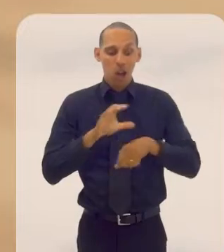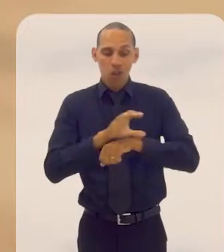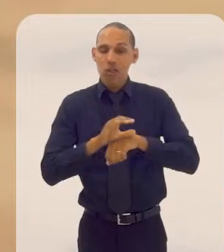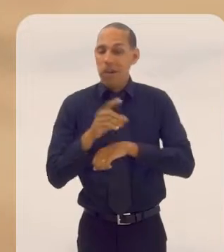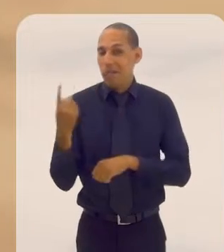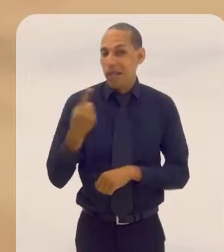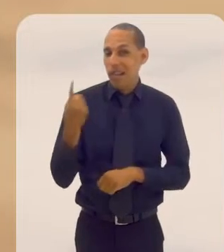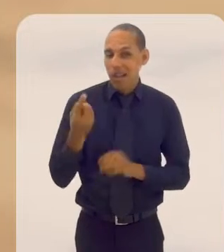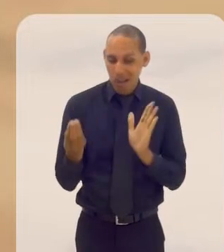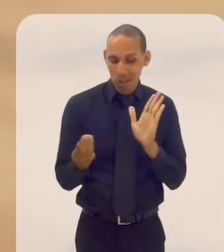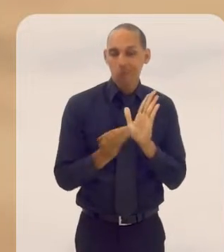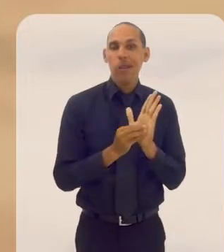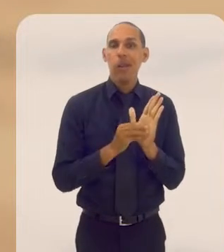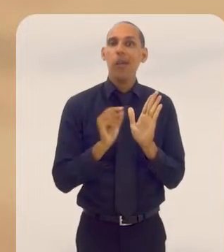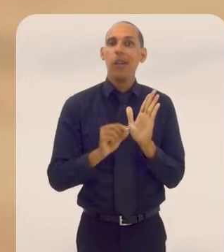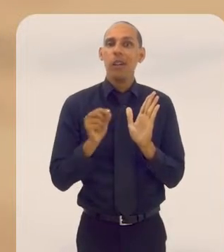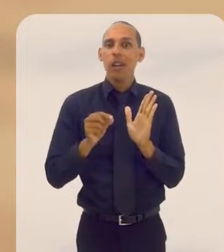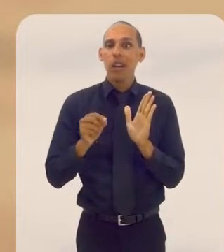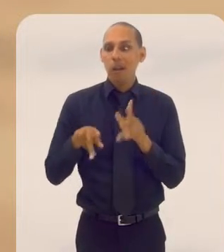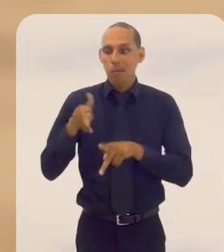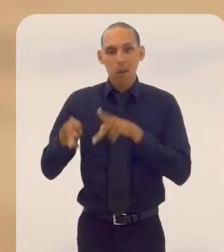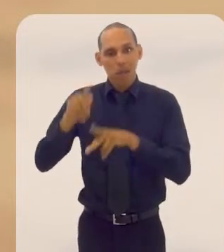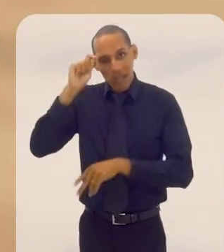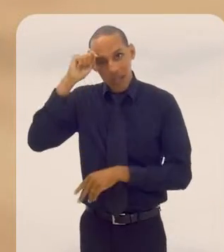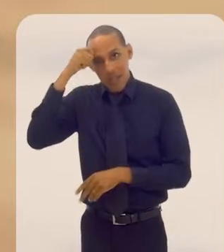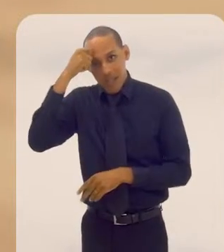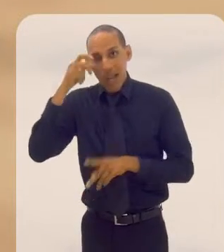na Constituição, na primeira Constituição do Brasil,